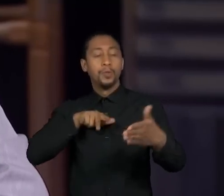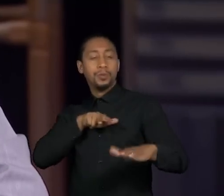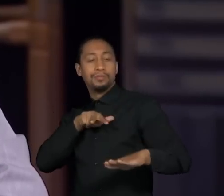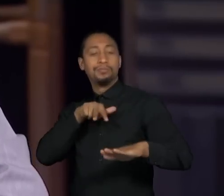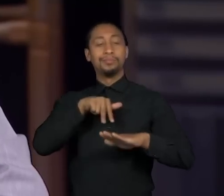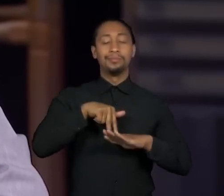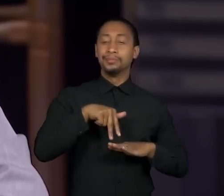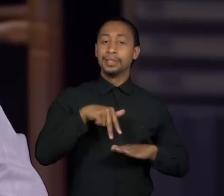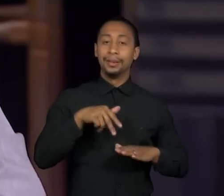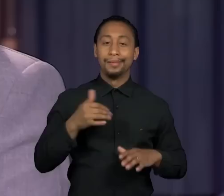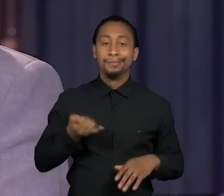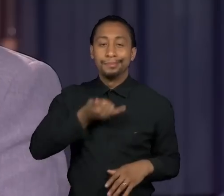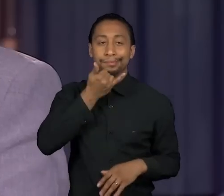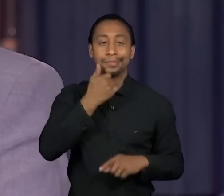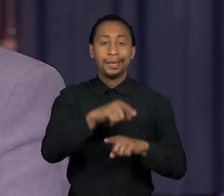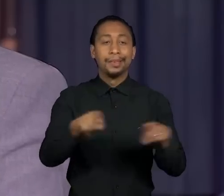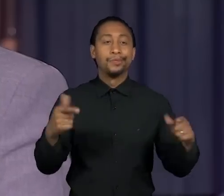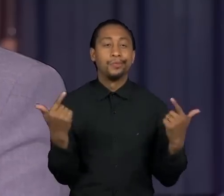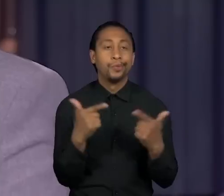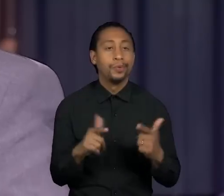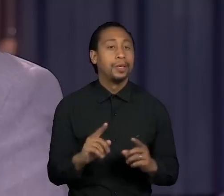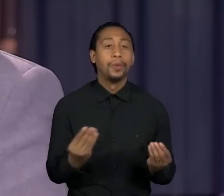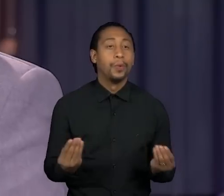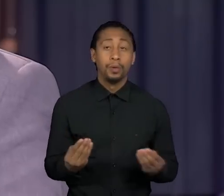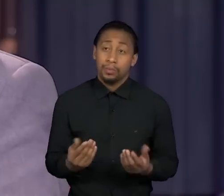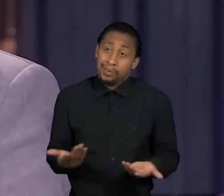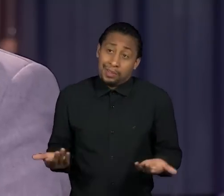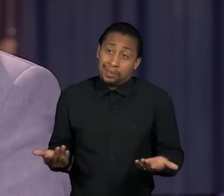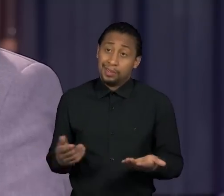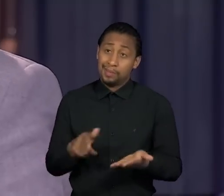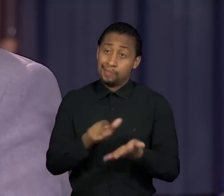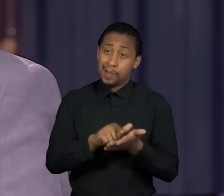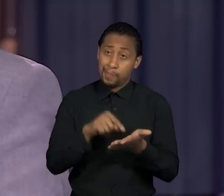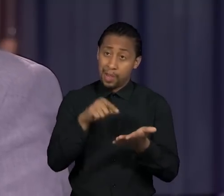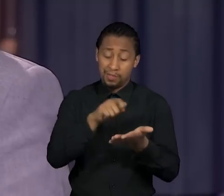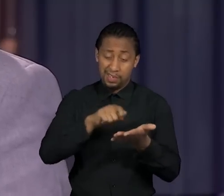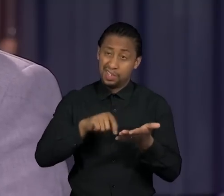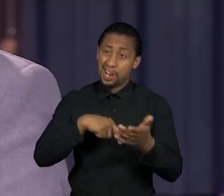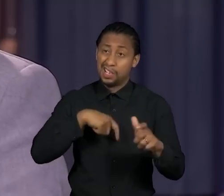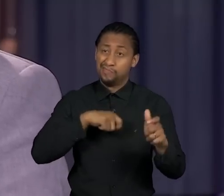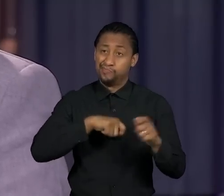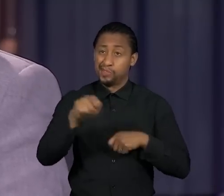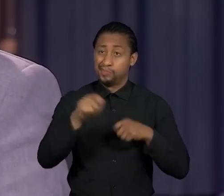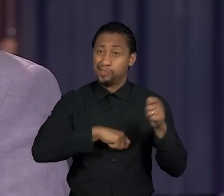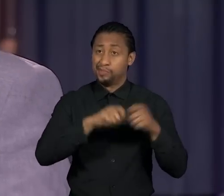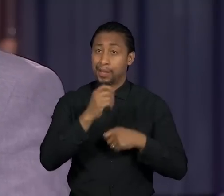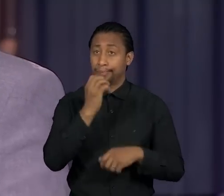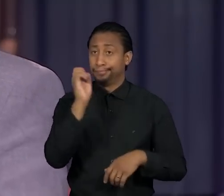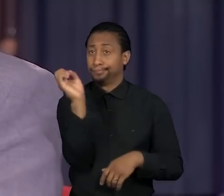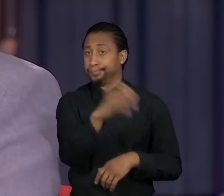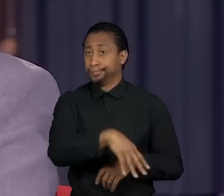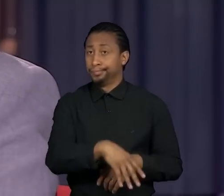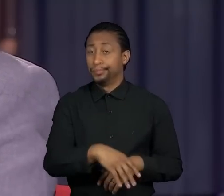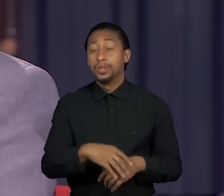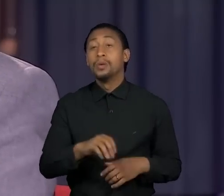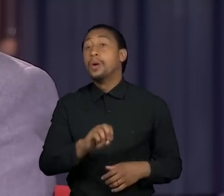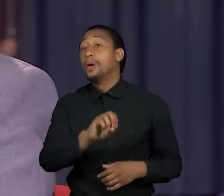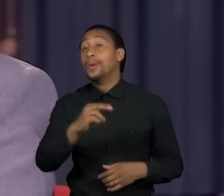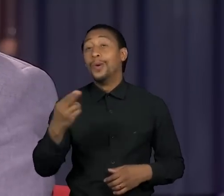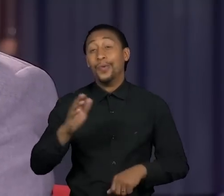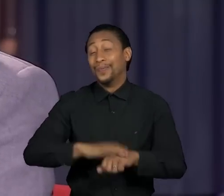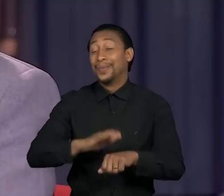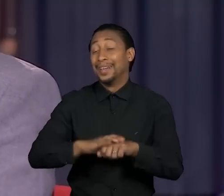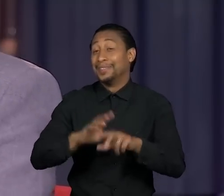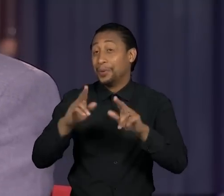não funciona? Aí joga o papel fora. O papel que está escrito a página fora. Ou então faz que nem outros caras